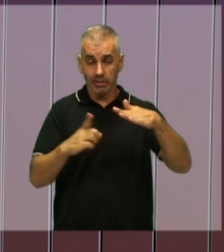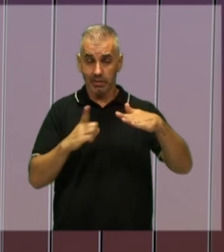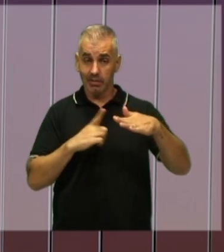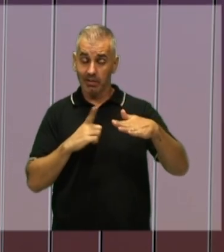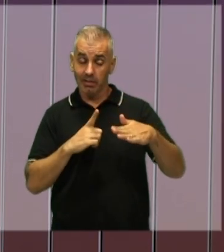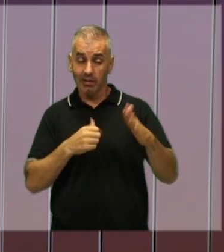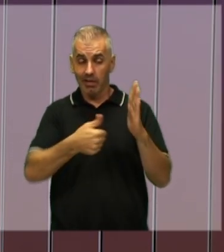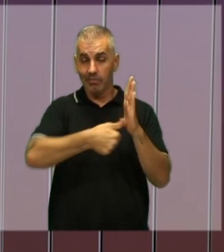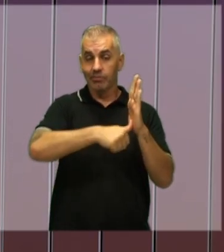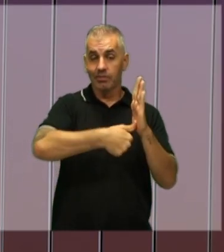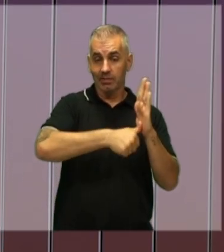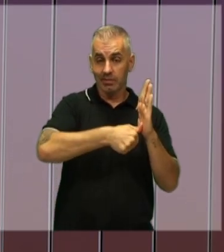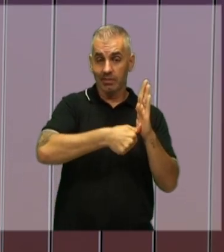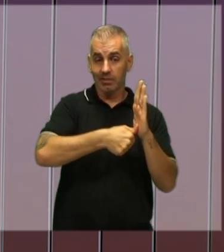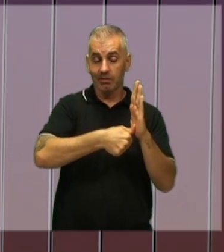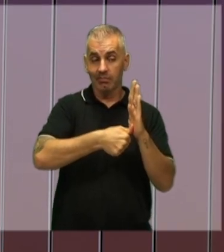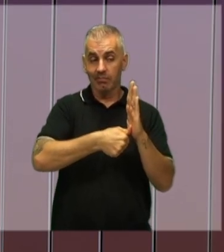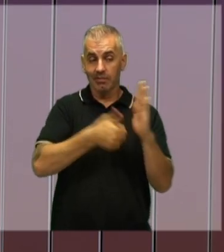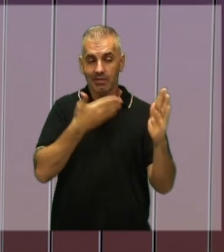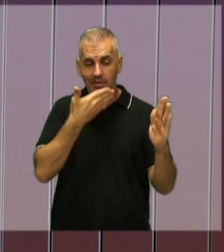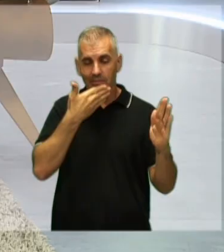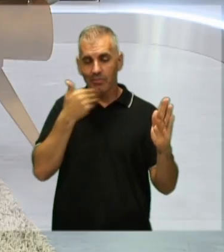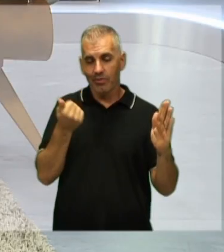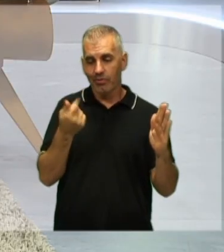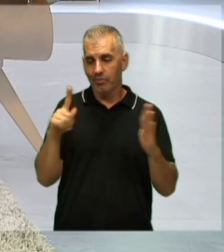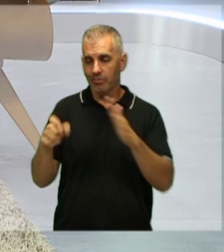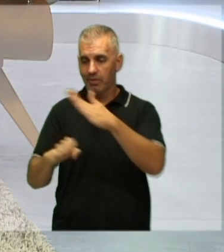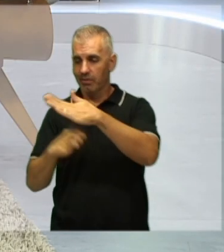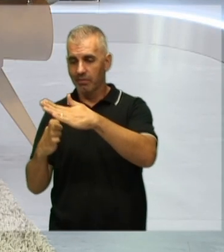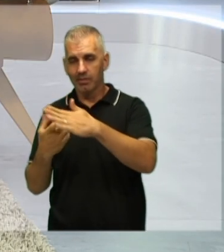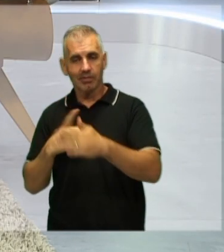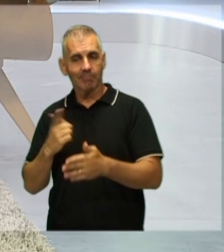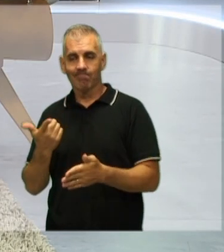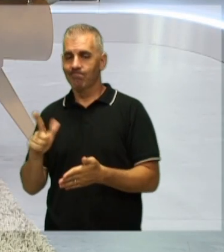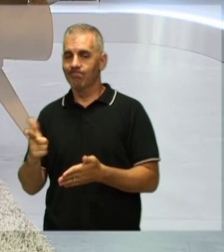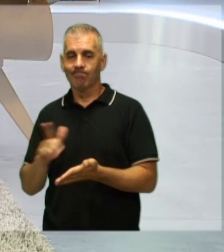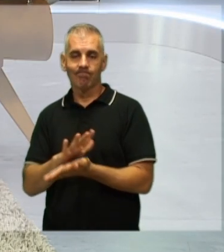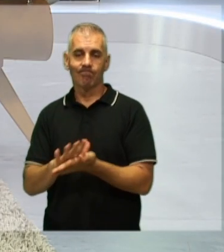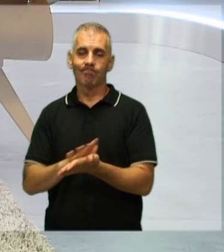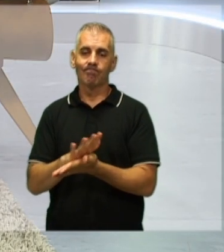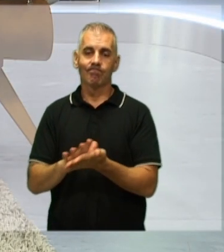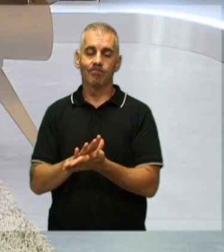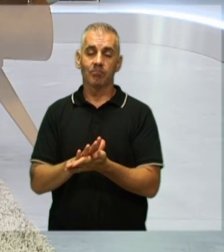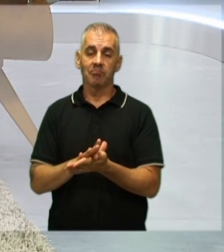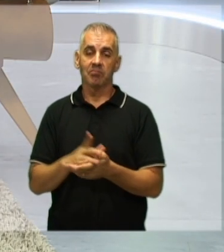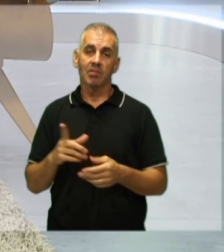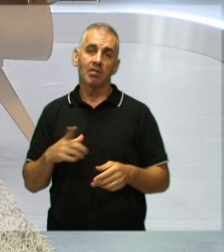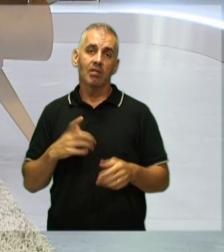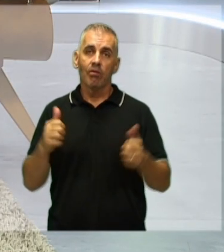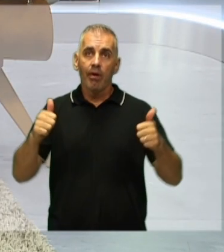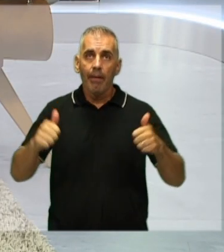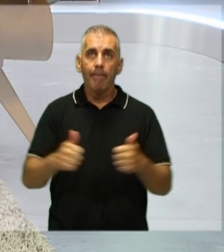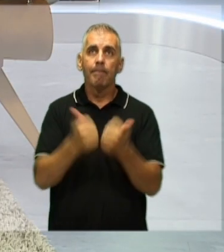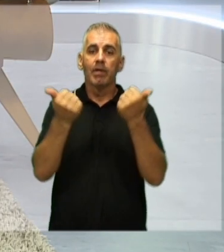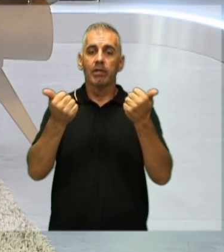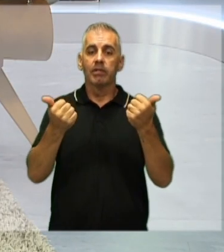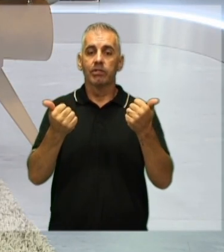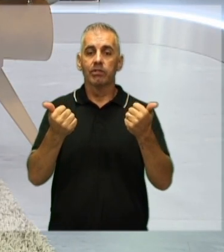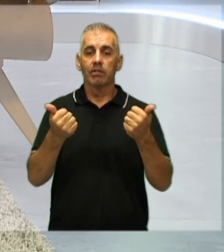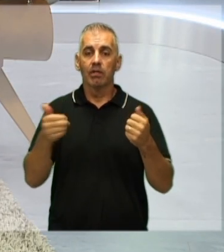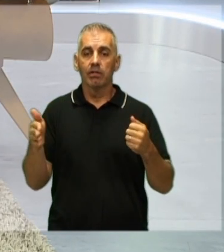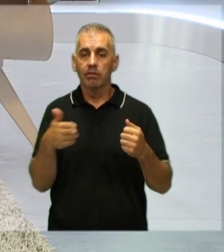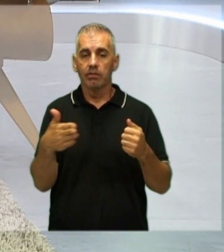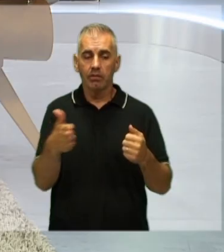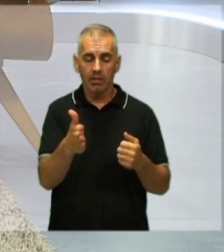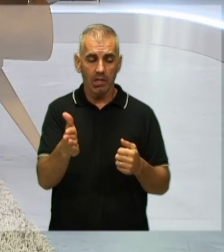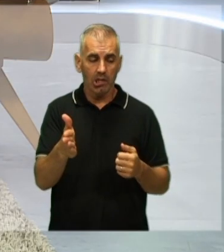que tem o selo familiar. Entende? Então, lá na Marejada vai fazer lá, quem quer fazer a Marejada?